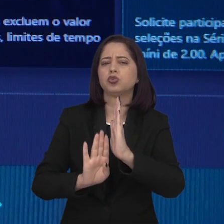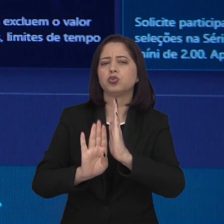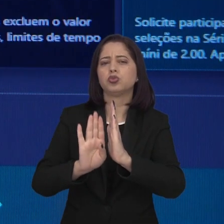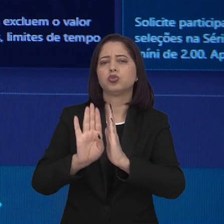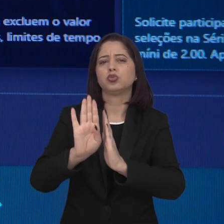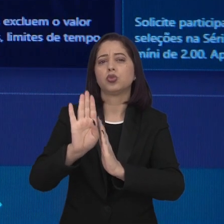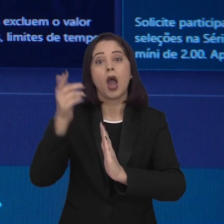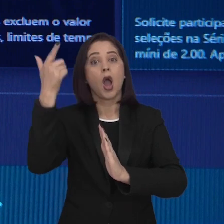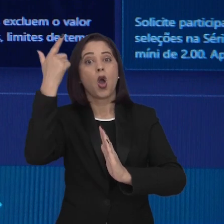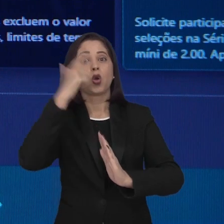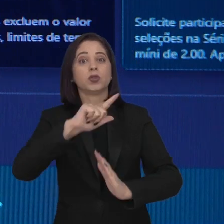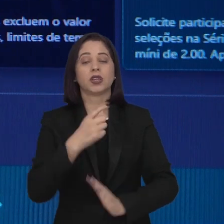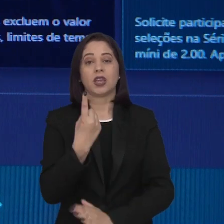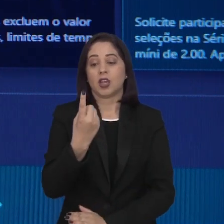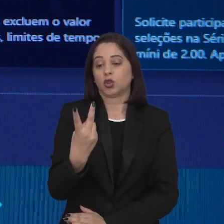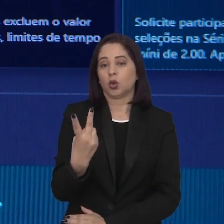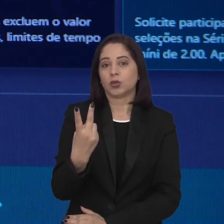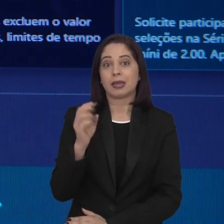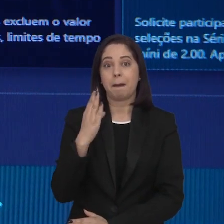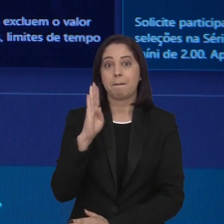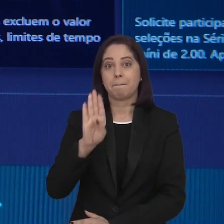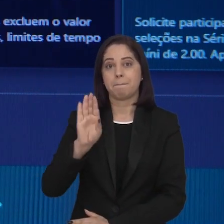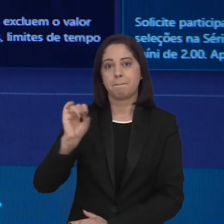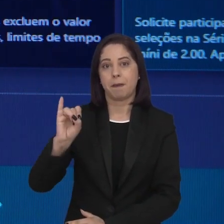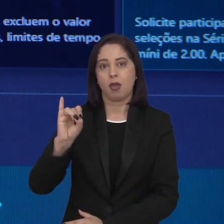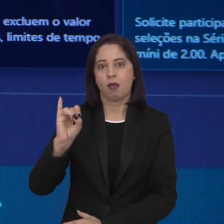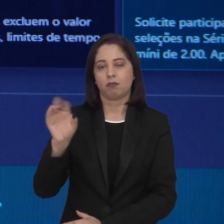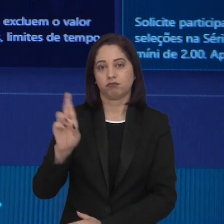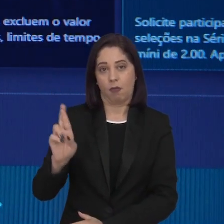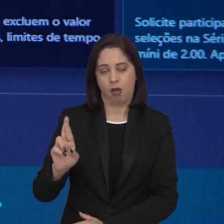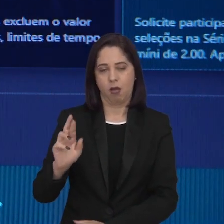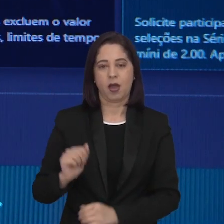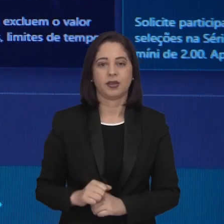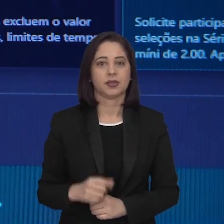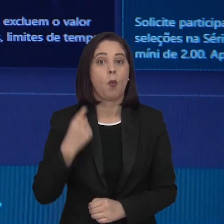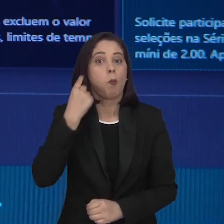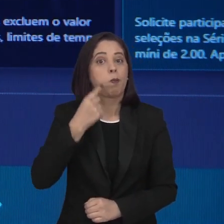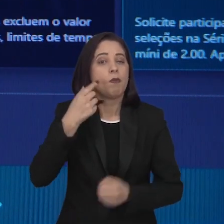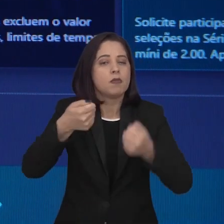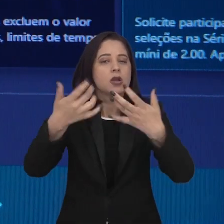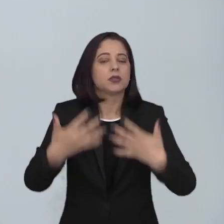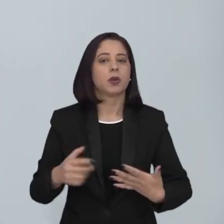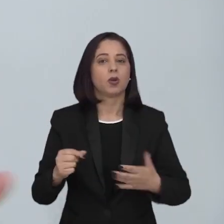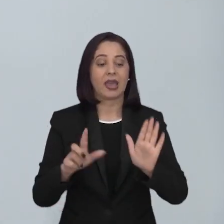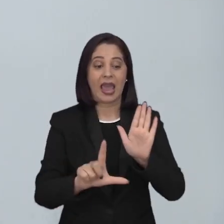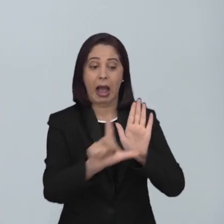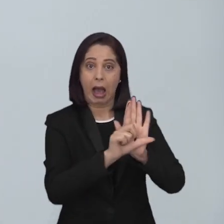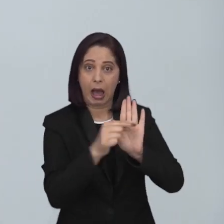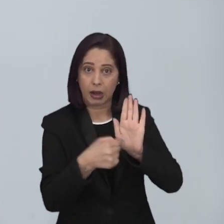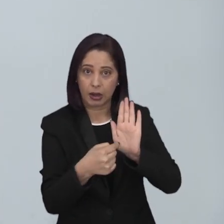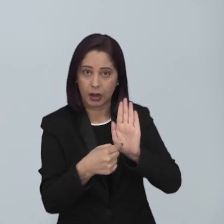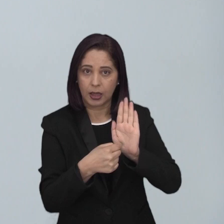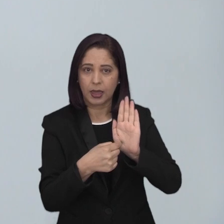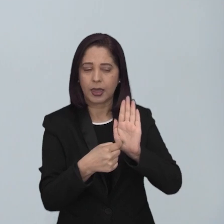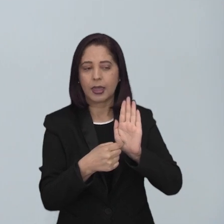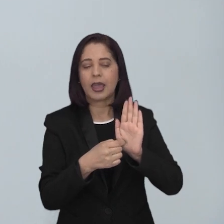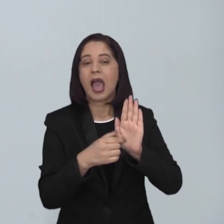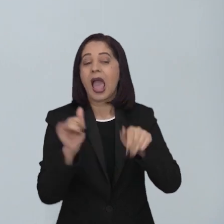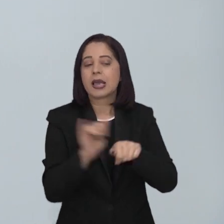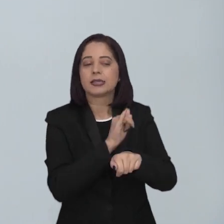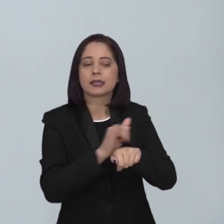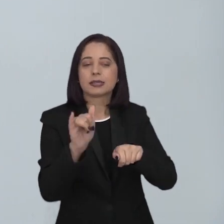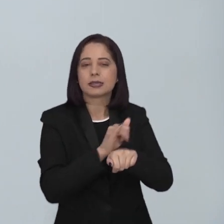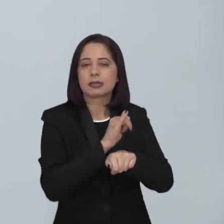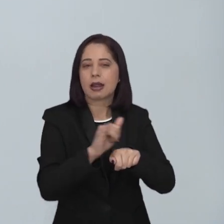próximos anos, esse número pode subir ainda mais e alcançar a marca de 12 bilhões. O advogado explica que a